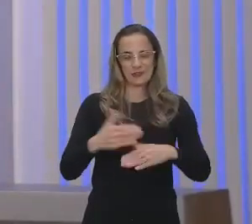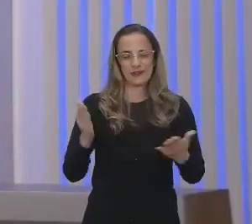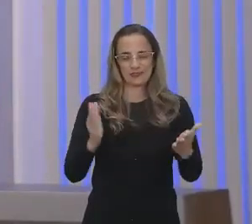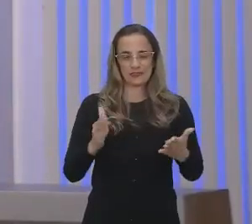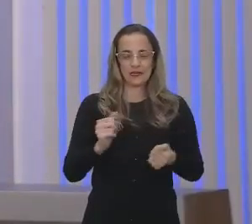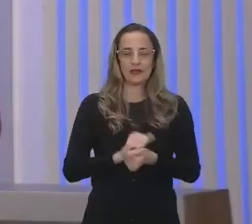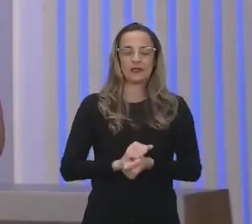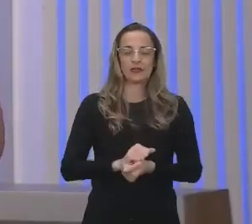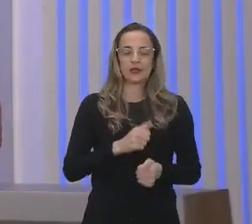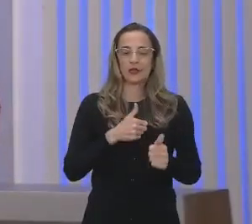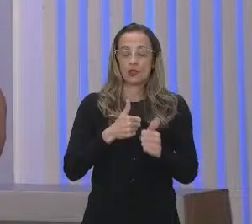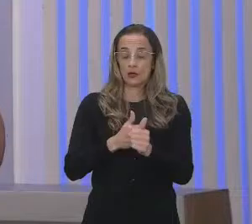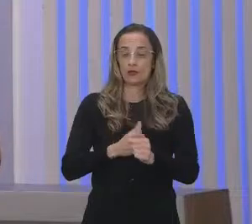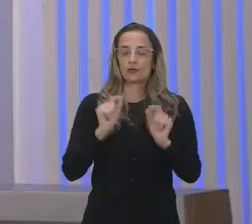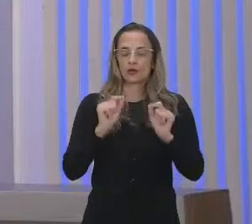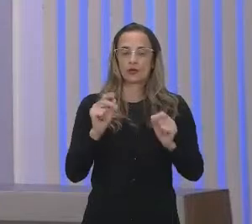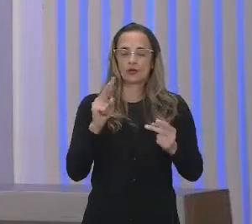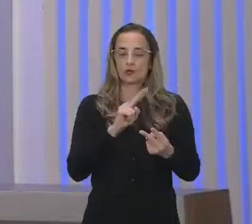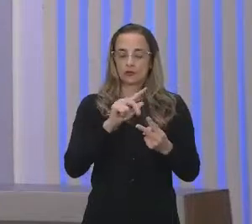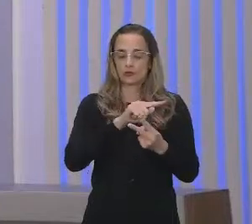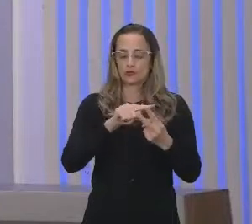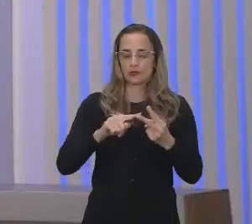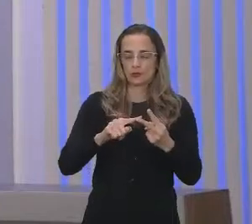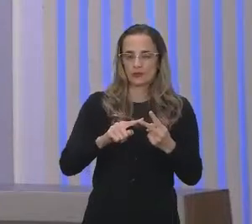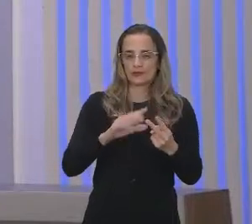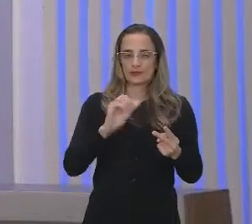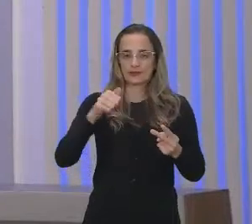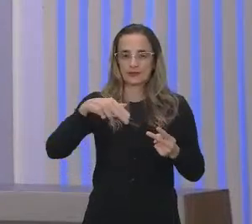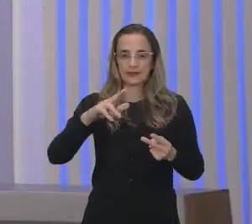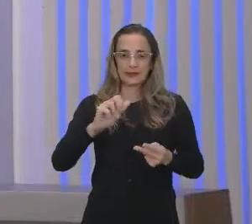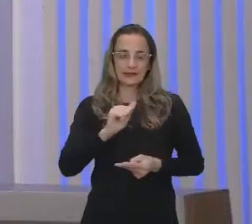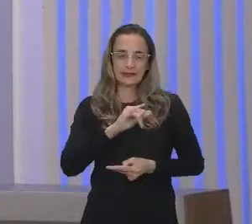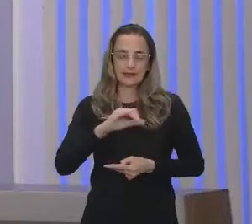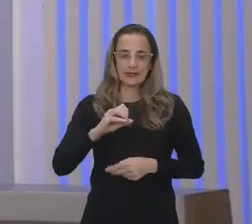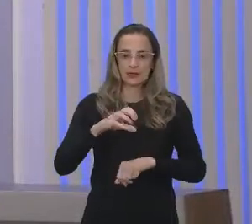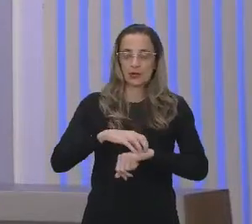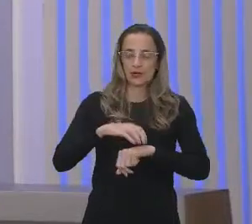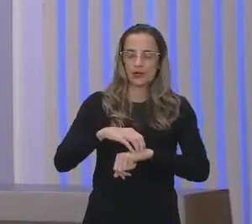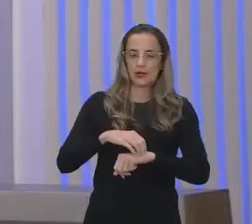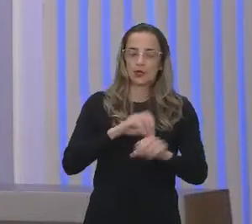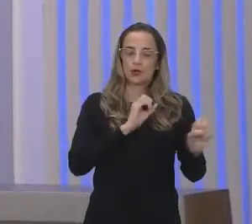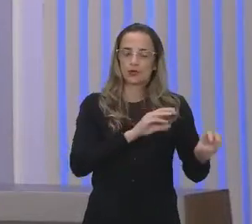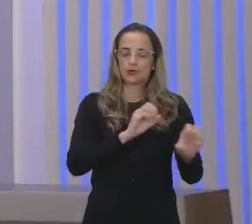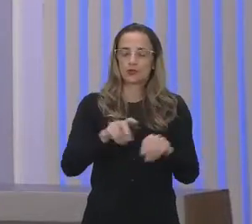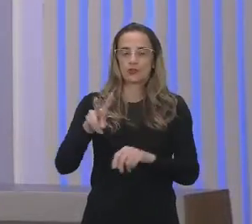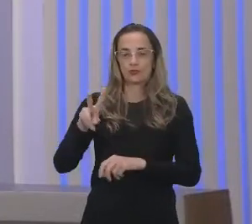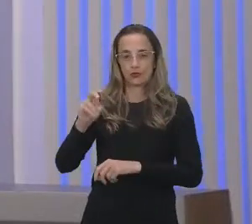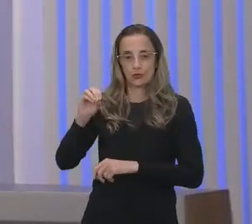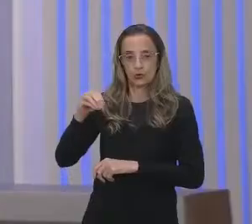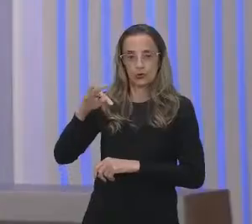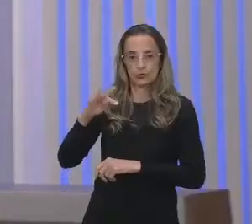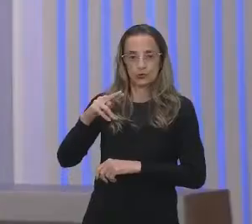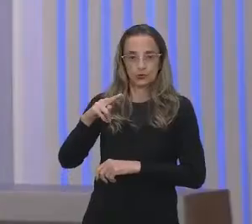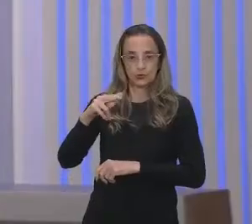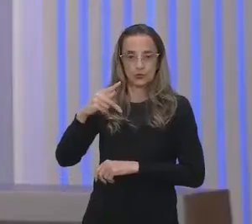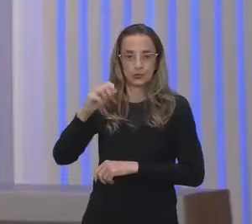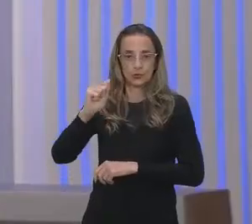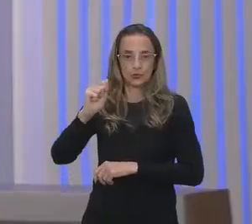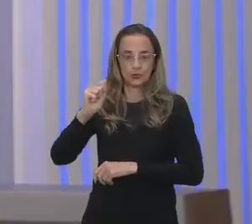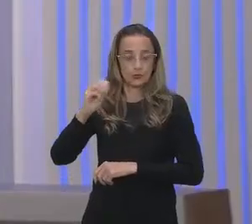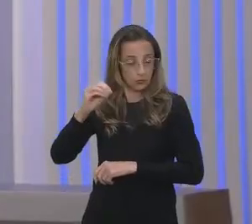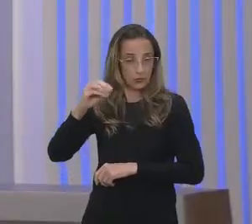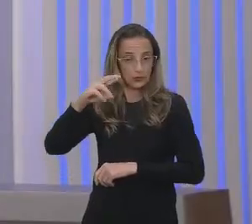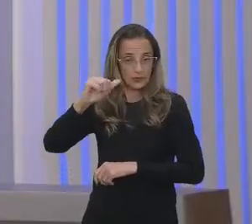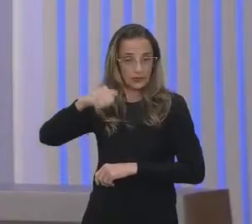acompanhando nos 2 canais. Temos a Unidade Regional de Ensino de Votuporanga, Votuporanga. Então, boa tarde para